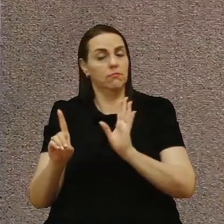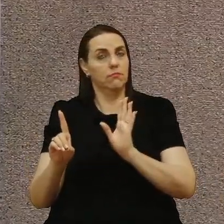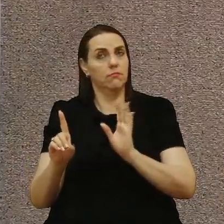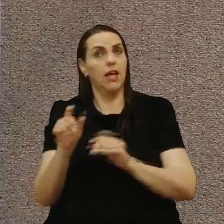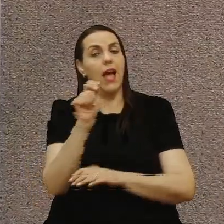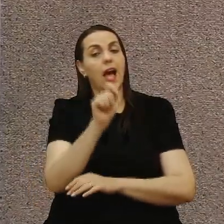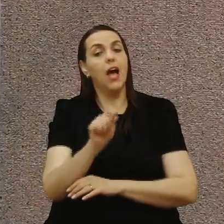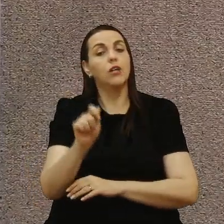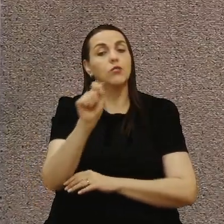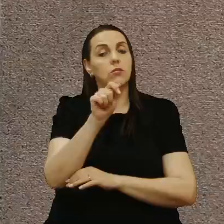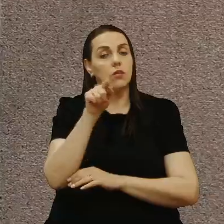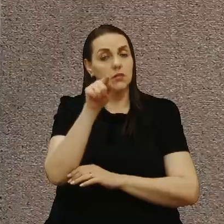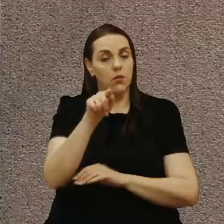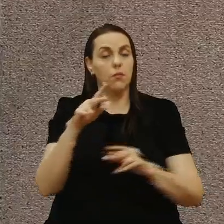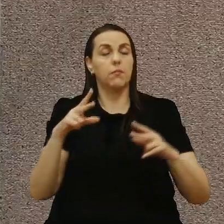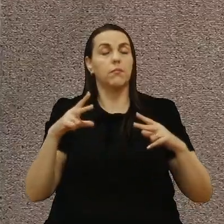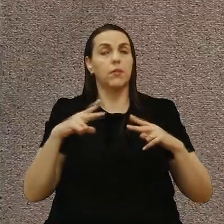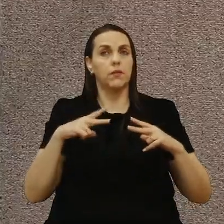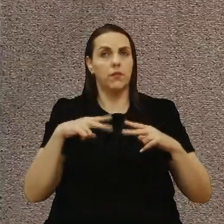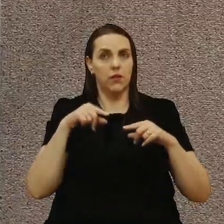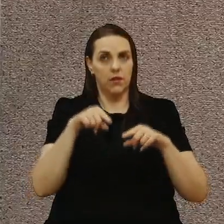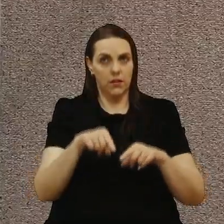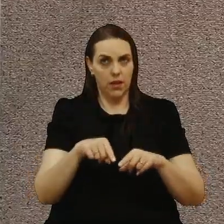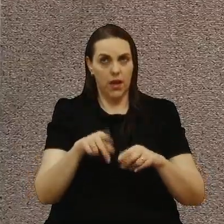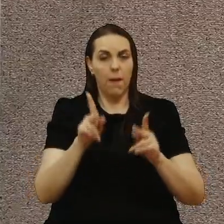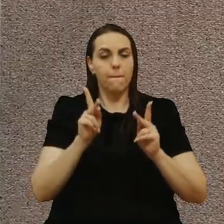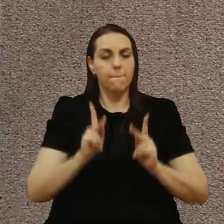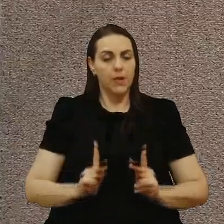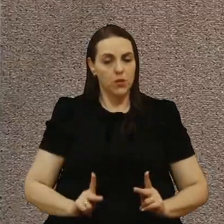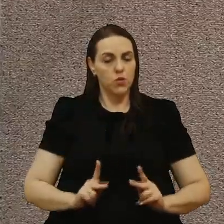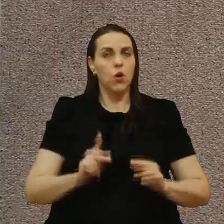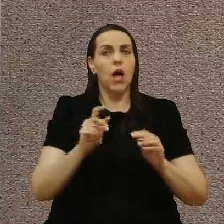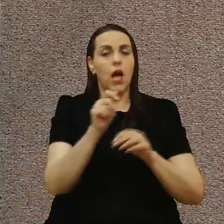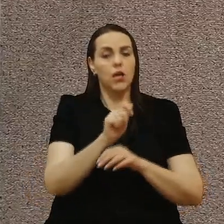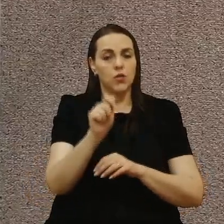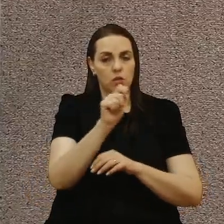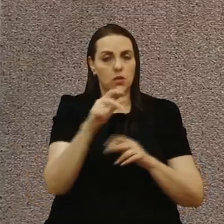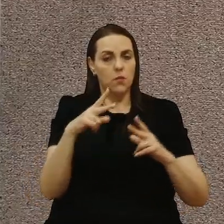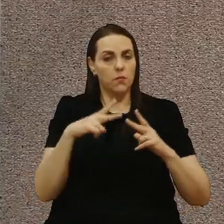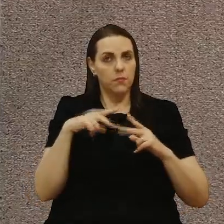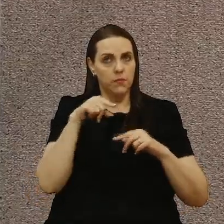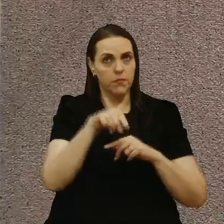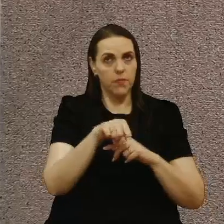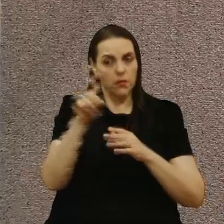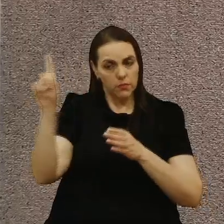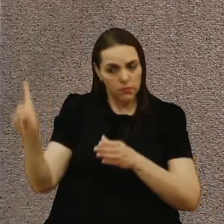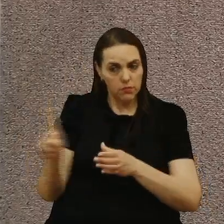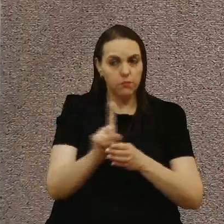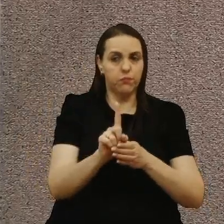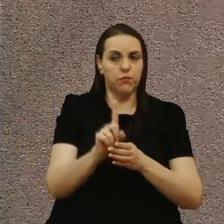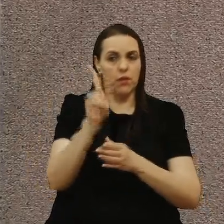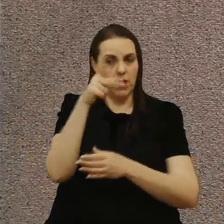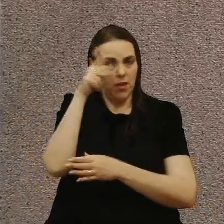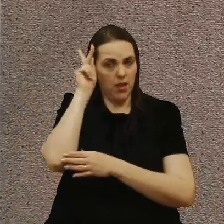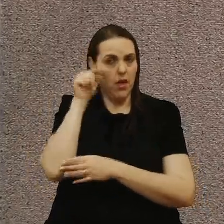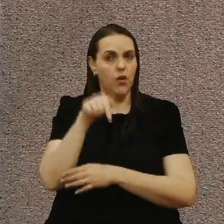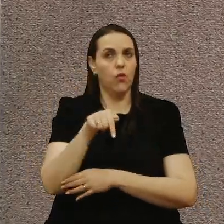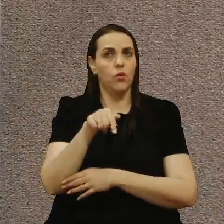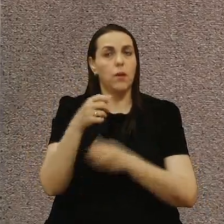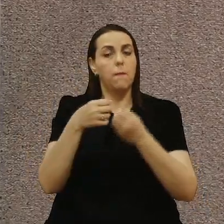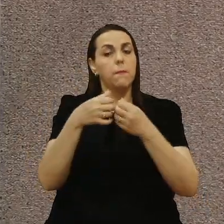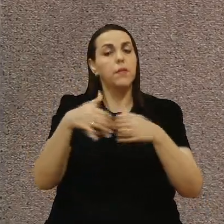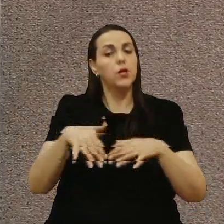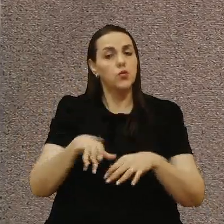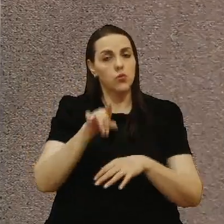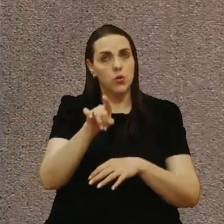privada com uma pessoa que faz parte de uma associação privada e que tentou colocar a Vossa Excelência dentro disso. E se alguém está prejudicado com isso, procure a